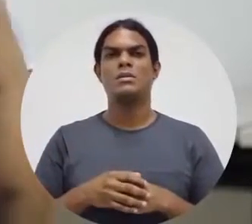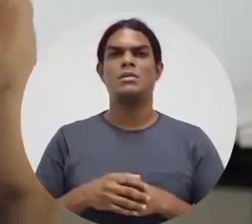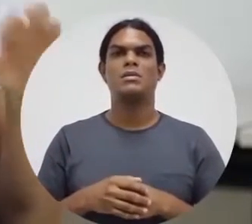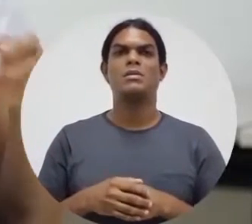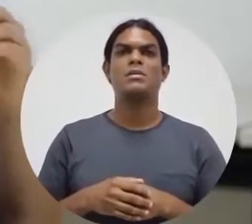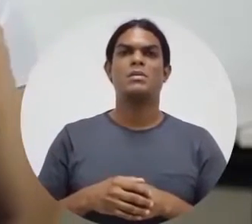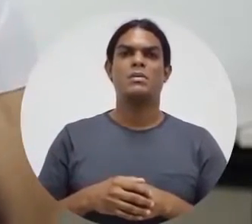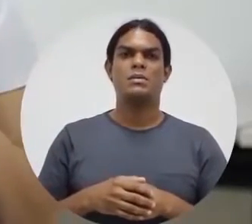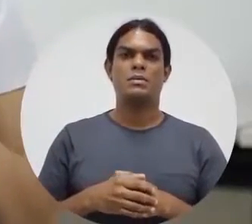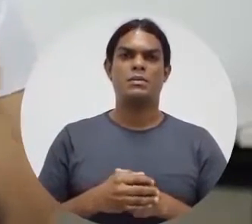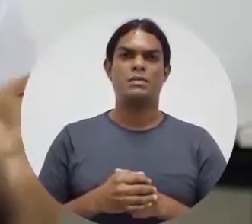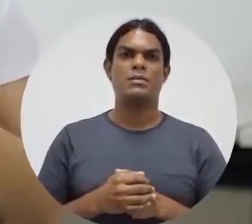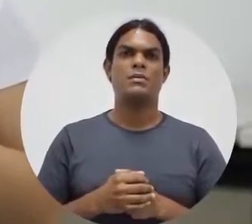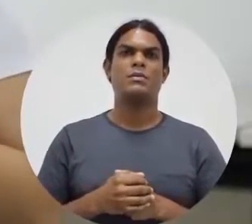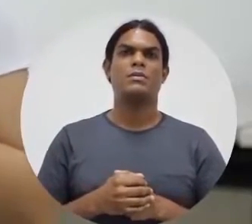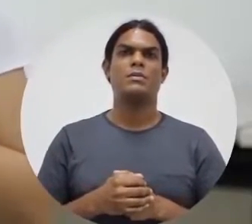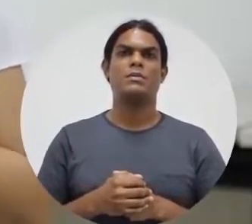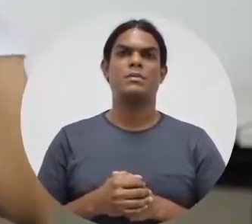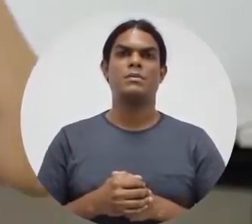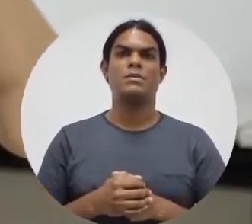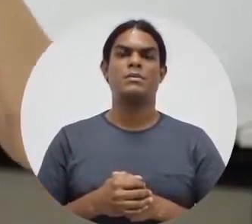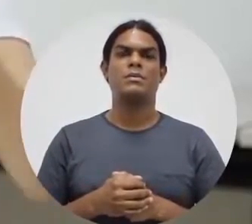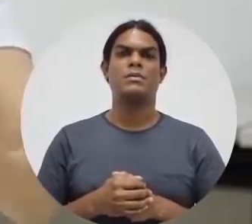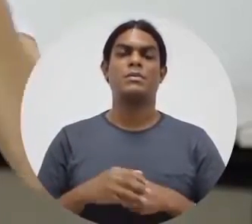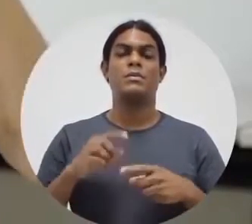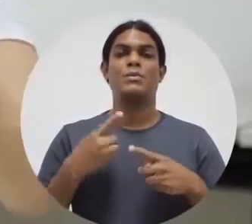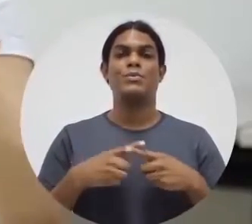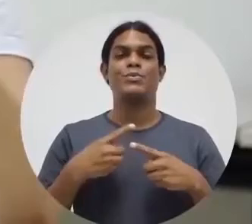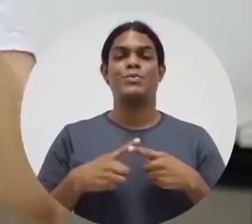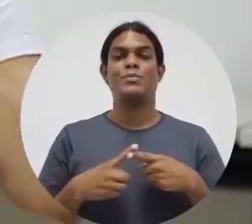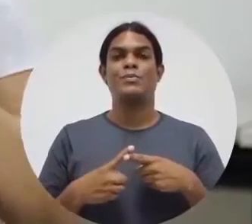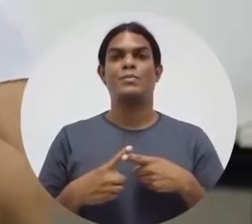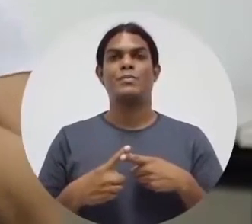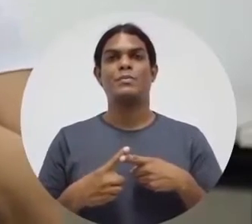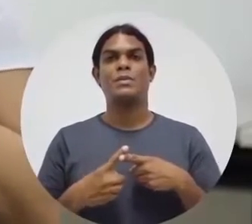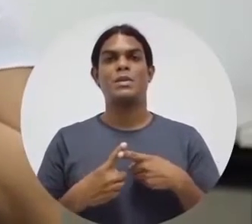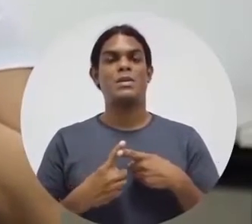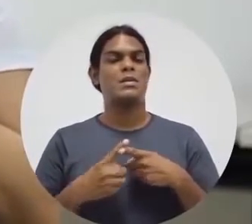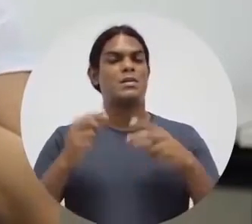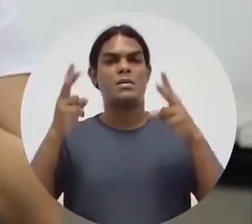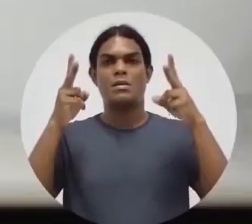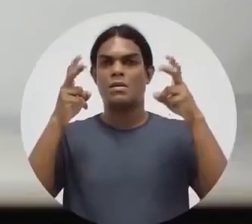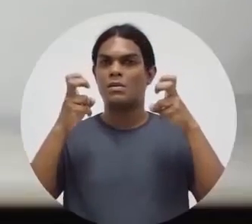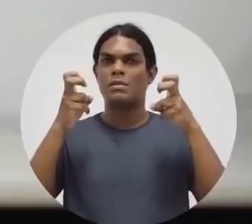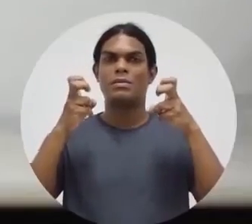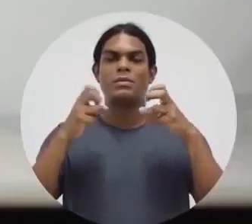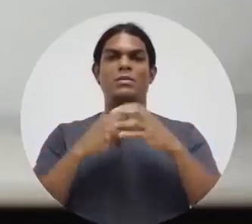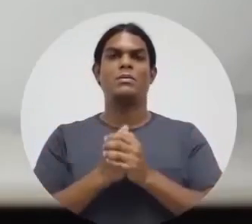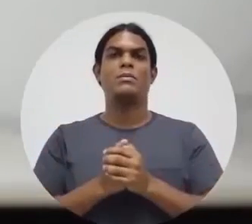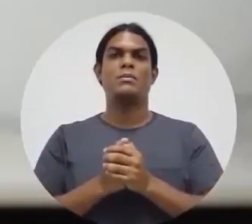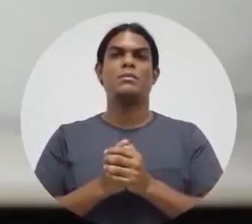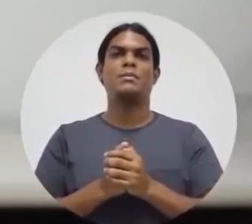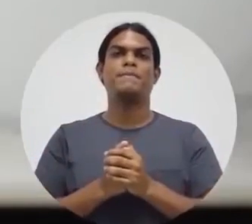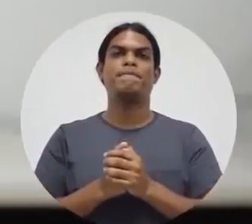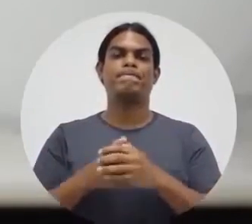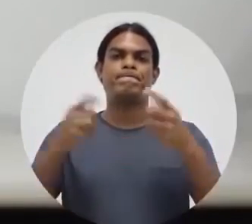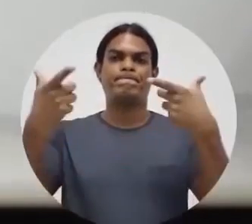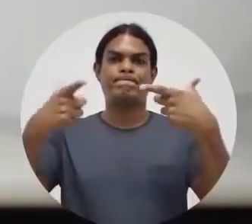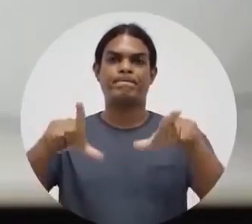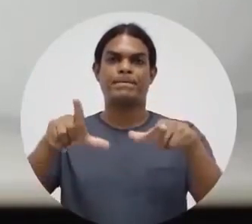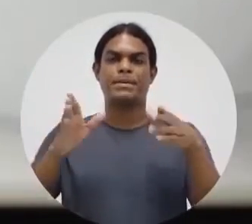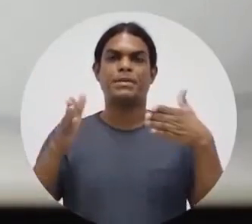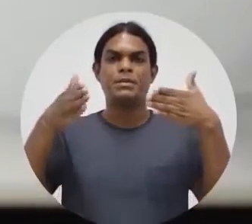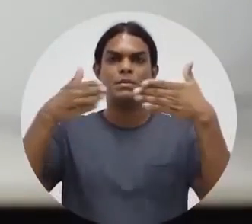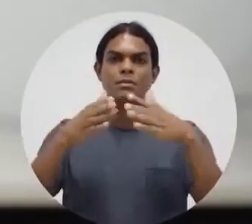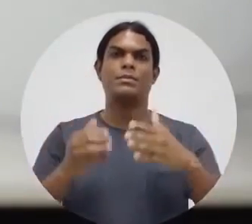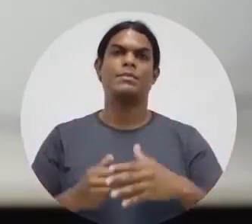Olinda. E isso aconteceu por eu não entender as especificidades do local. E aí, qual é a grande lição